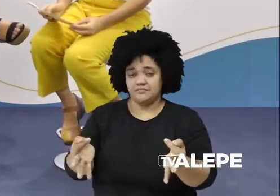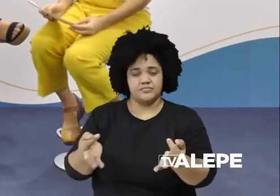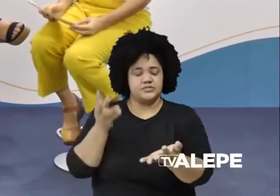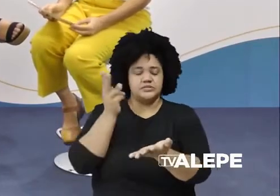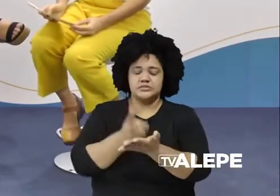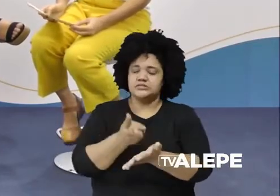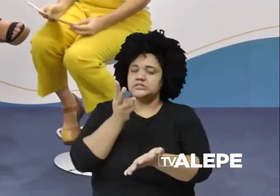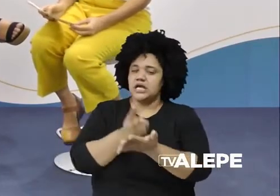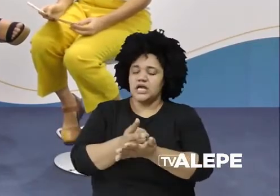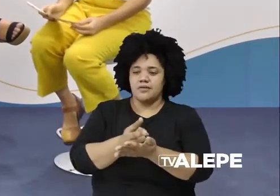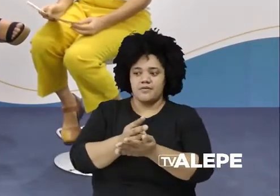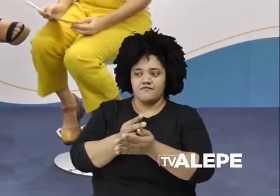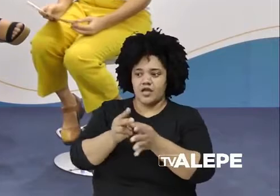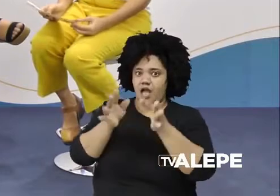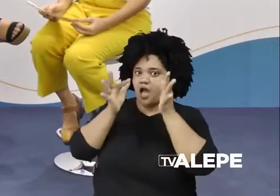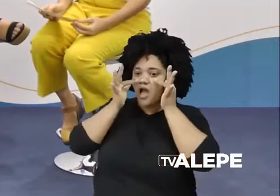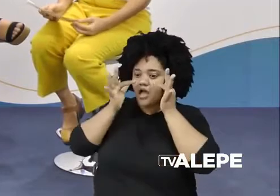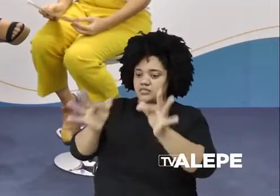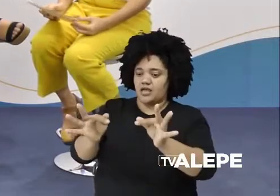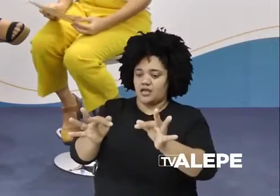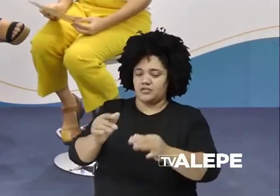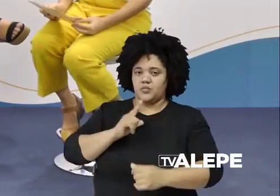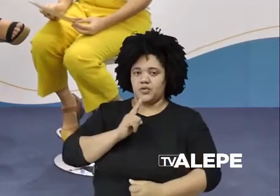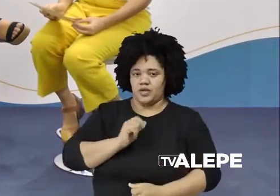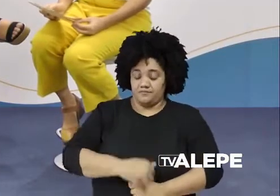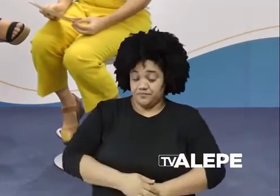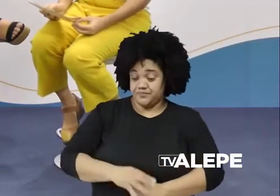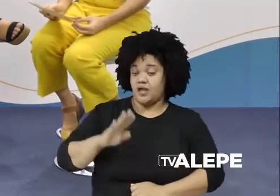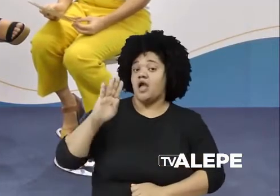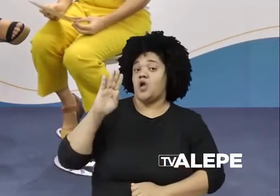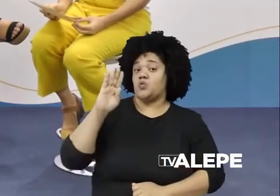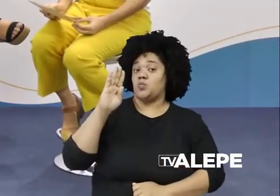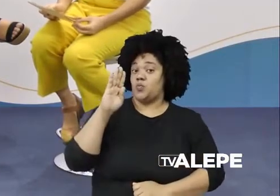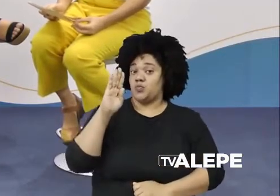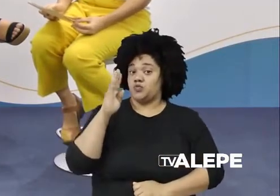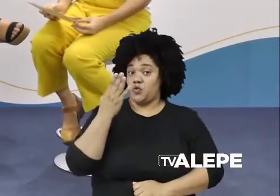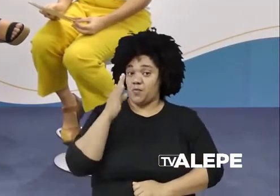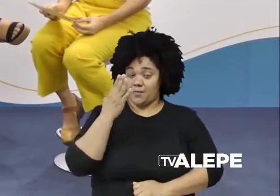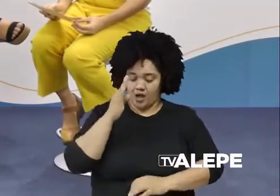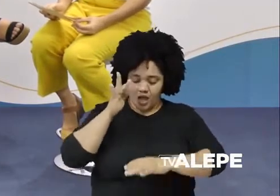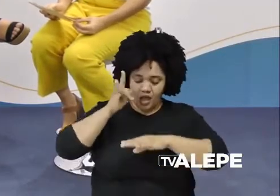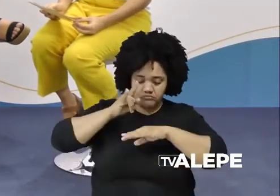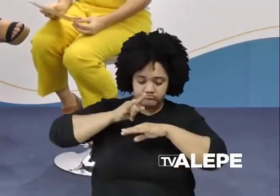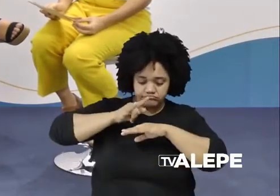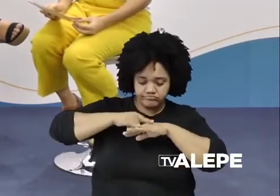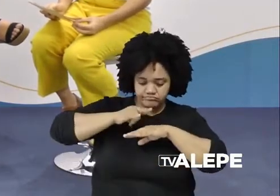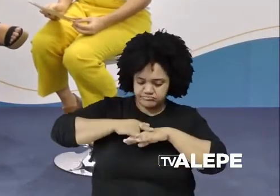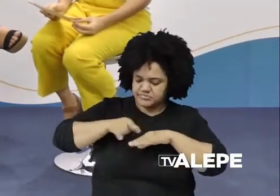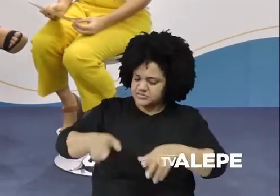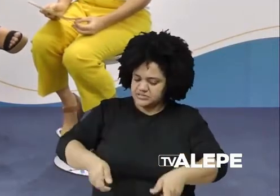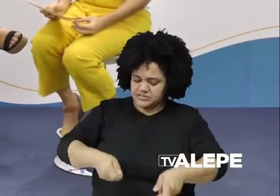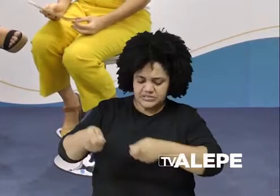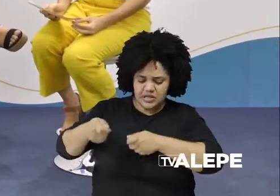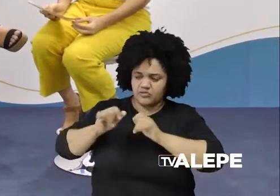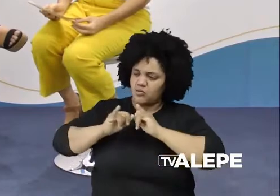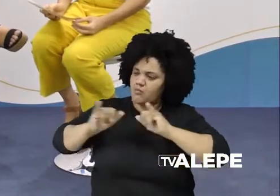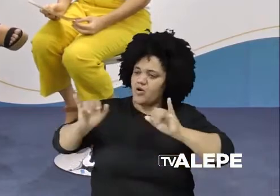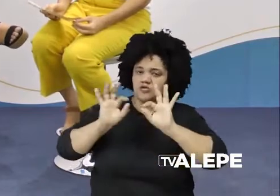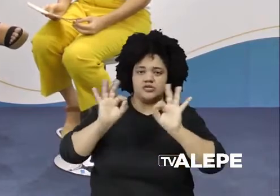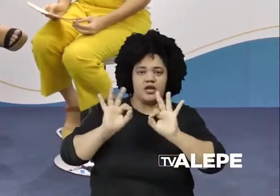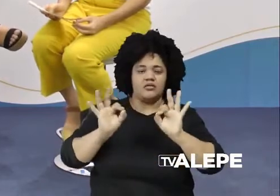ficar muito atento. A bacia do banheiro, aí você pode pensar assim, né? Isso não sai na mídia,